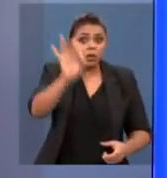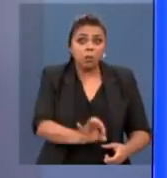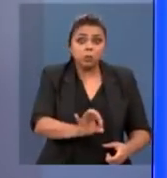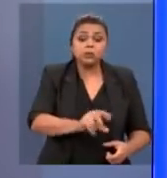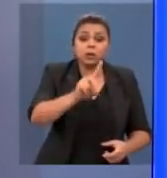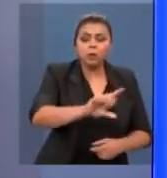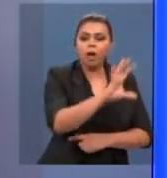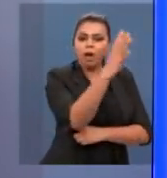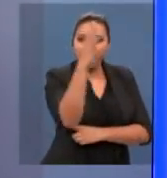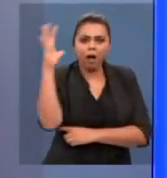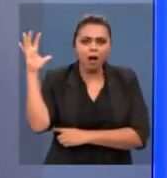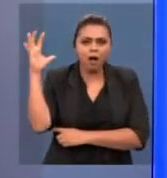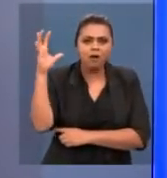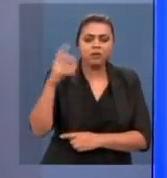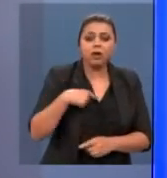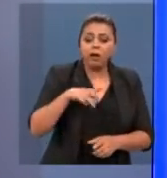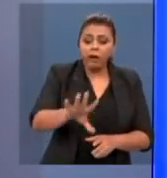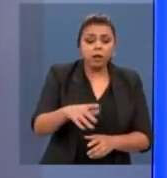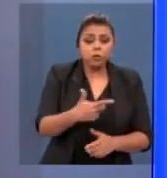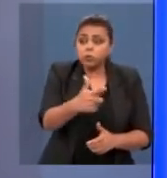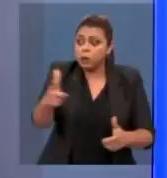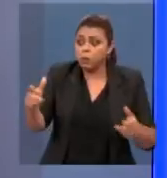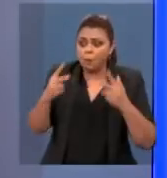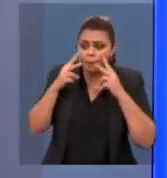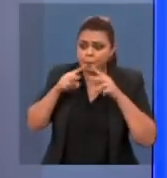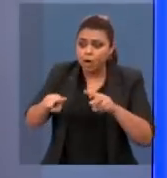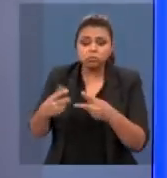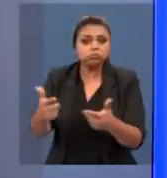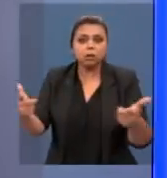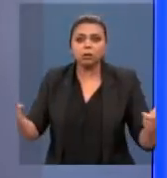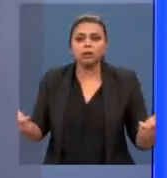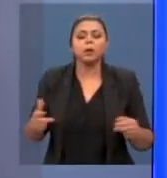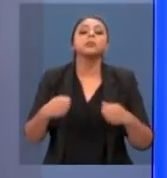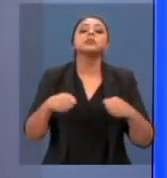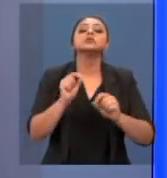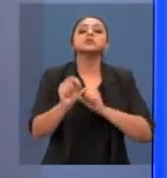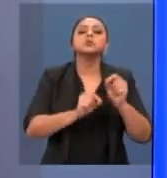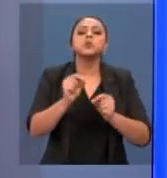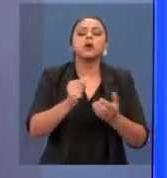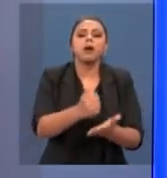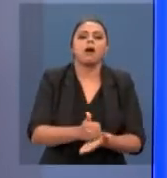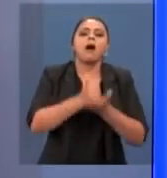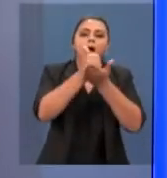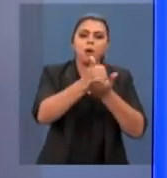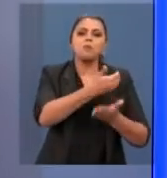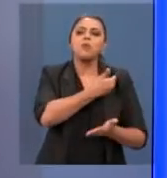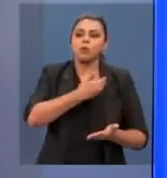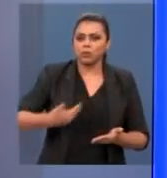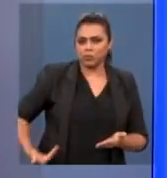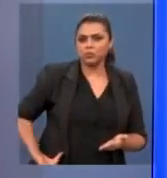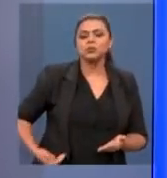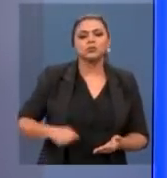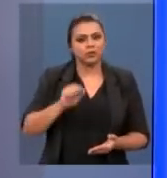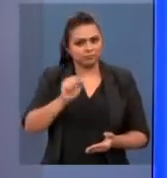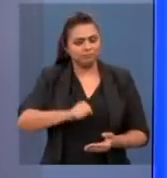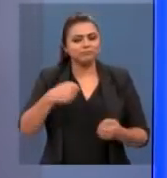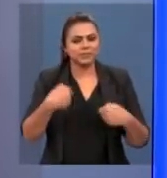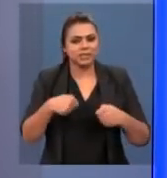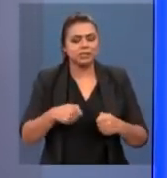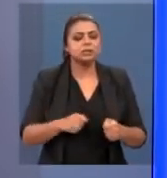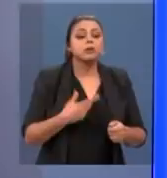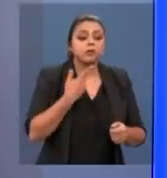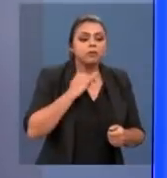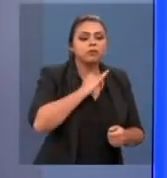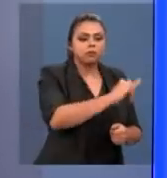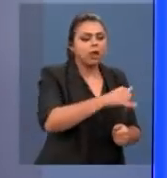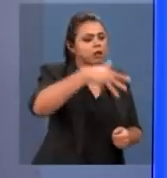eucalipto eu tenho que mudar esse modelo de desenvolvimento agora também é preciso de aporte do governo federal e aí eu tenho que falar você e manato